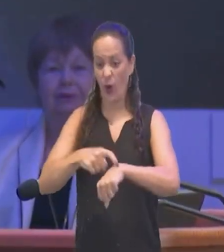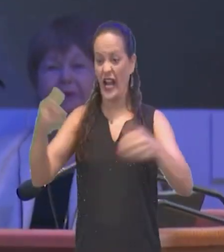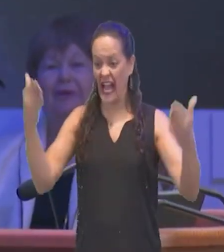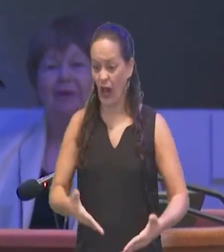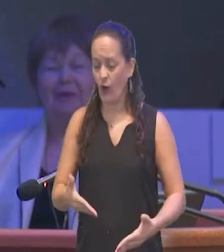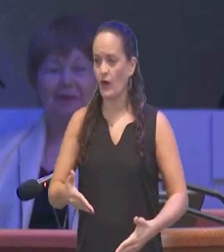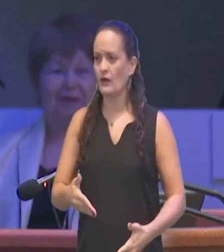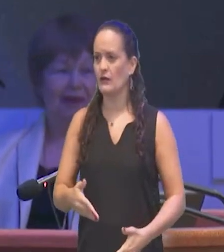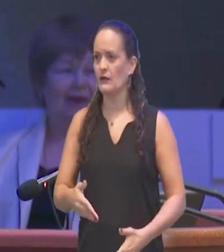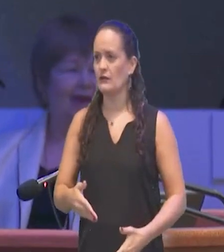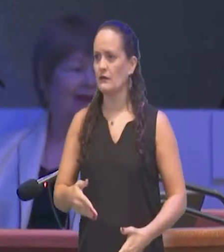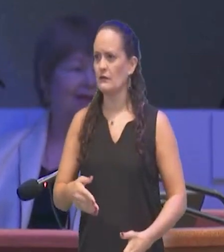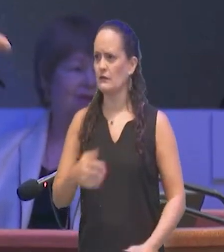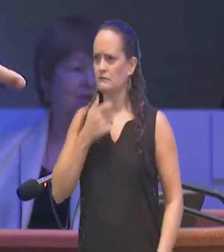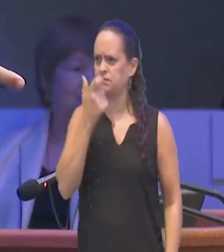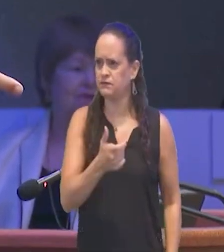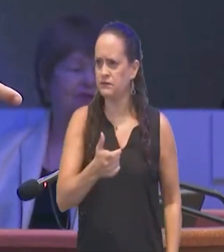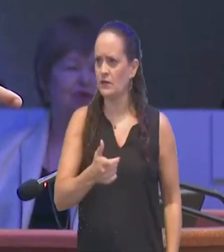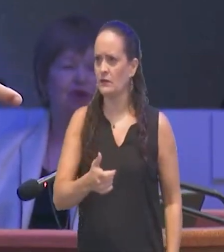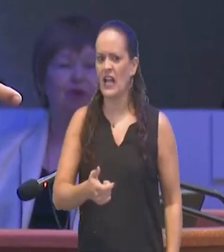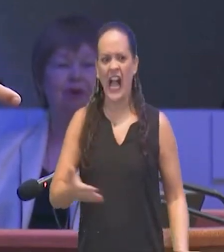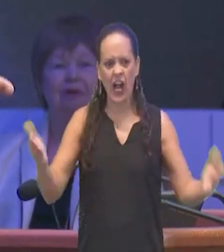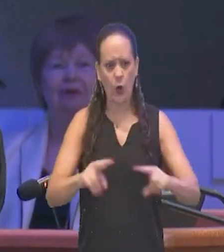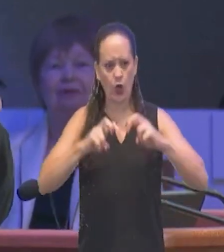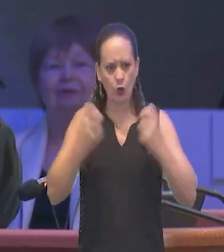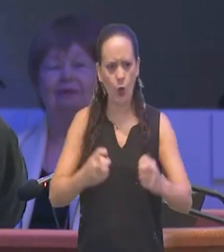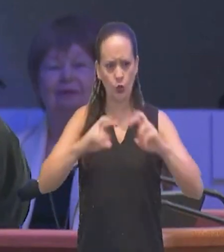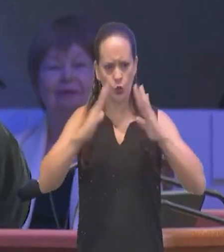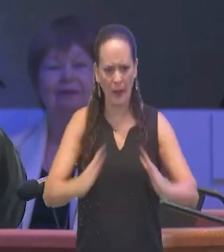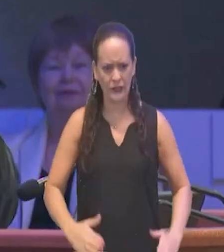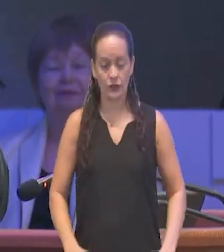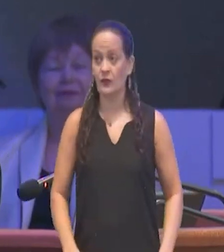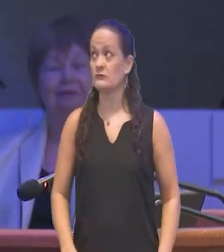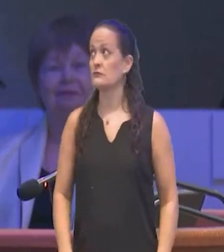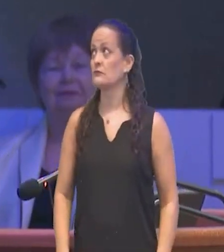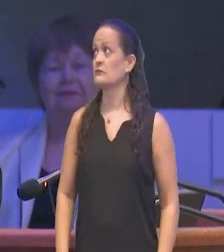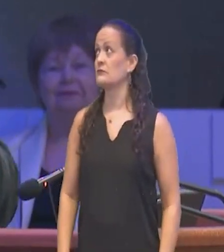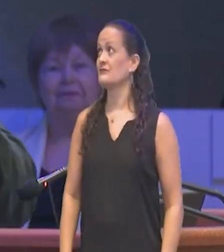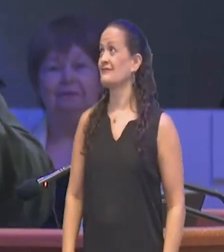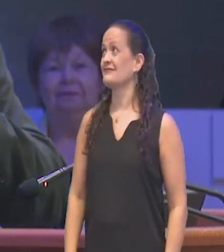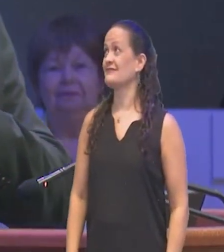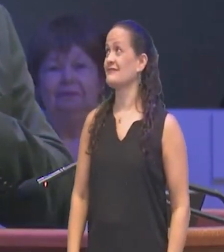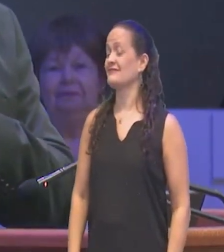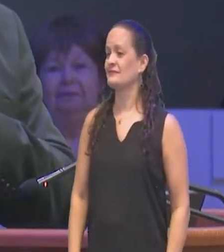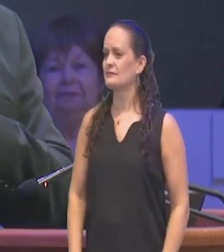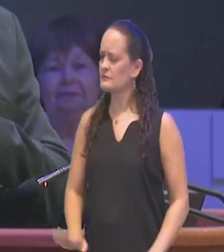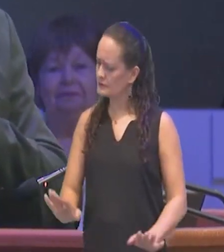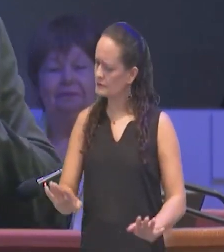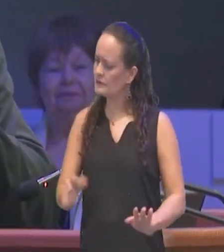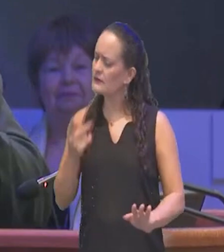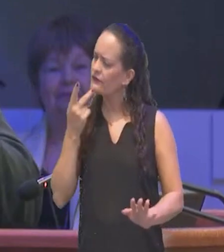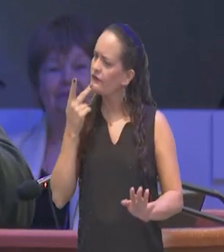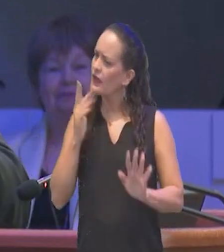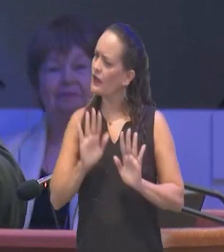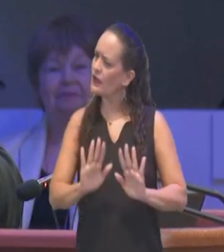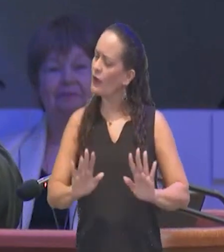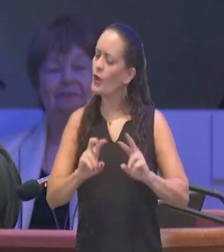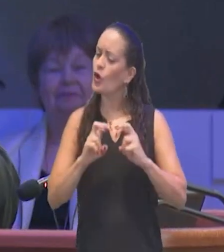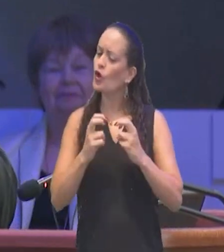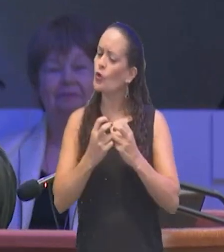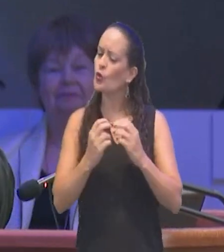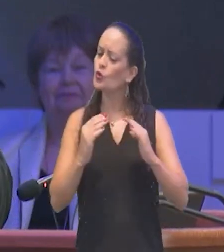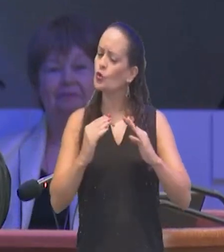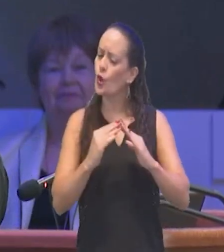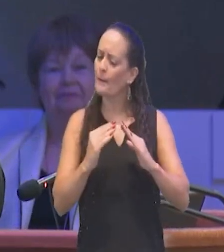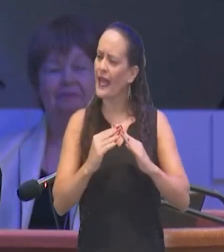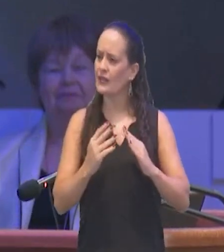culto doméstico. Culto doméstico. Então o culto para nós tomava aquele caráter de algo